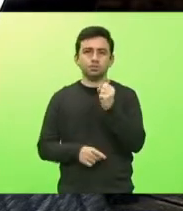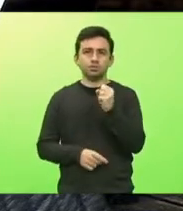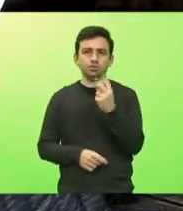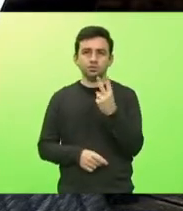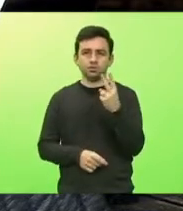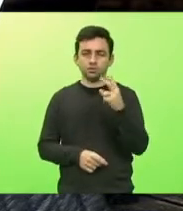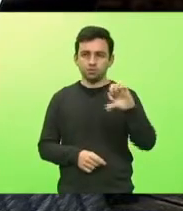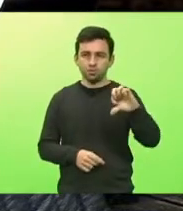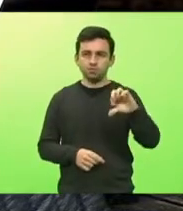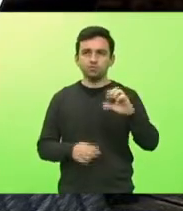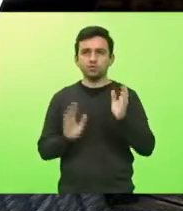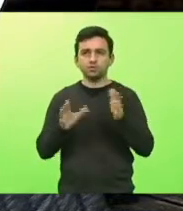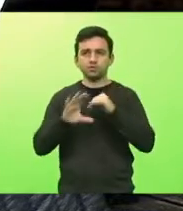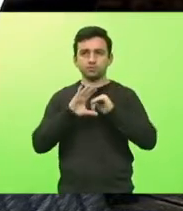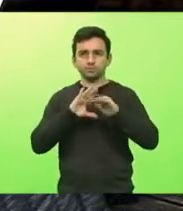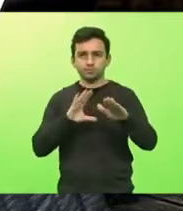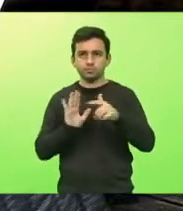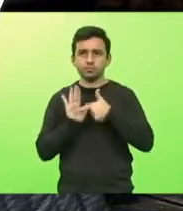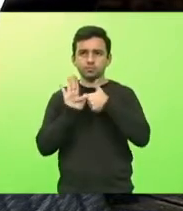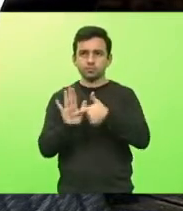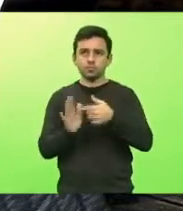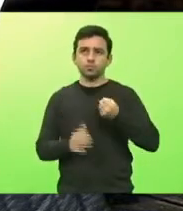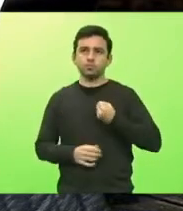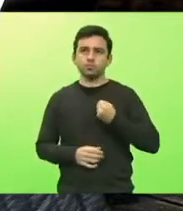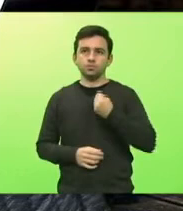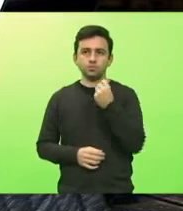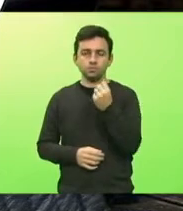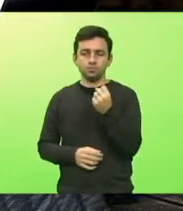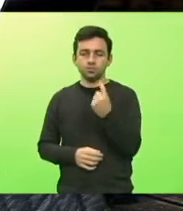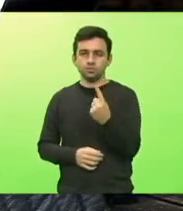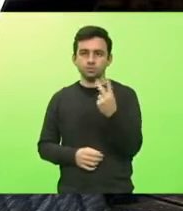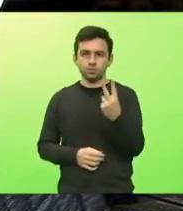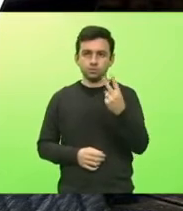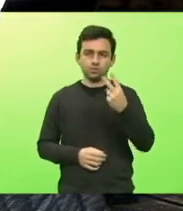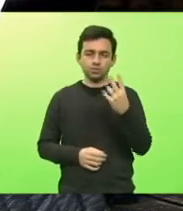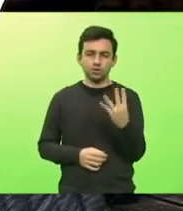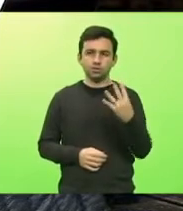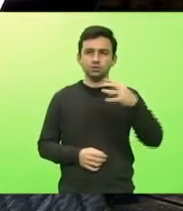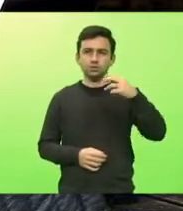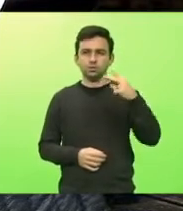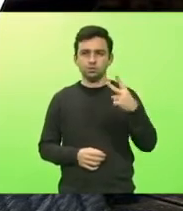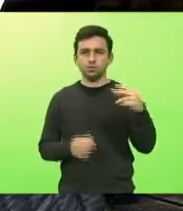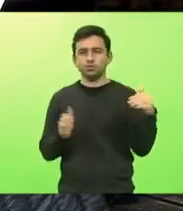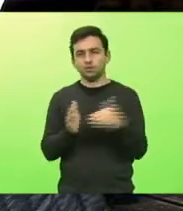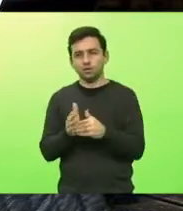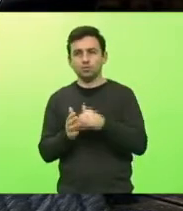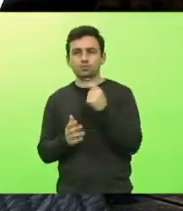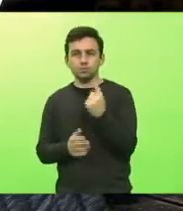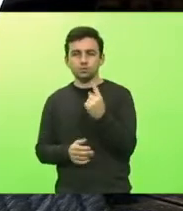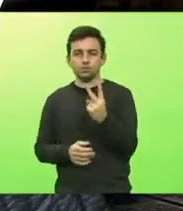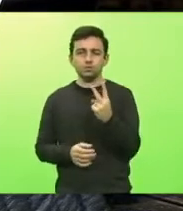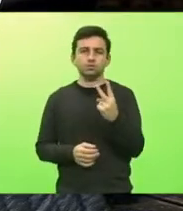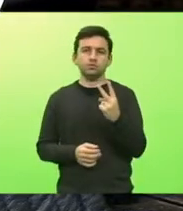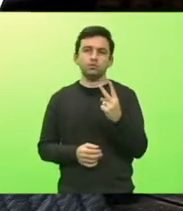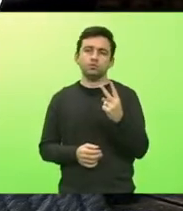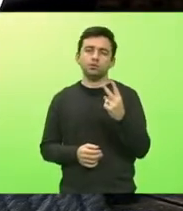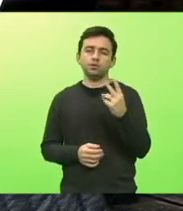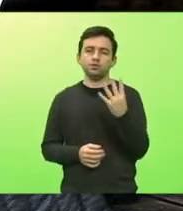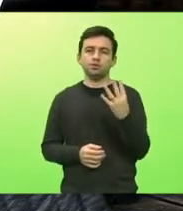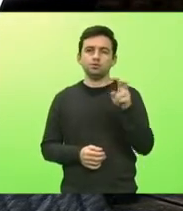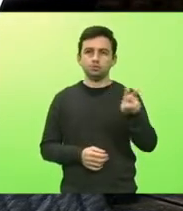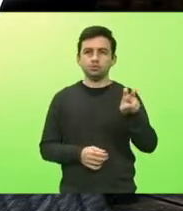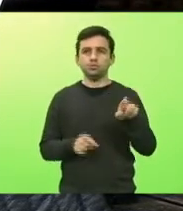aos destinatários as indicações número 1242 a 1245, 1247, 1248